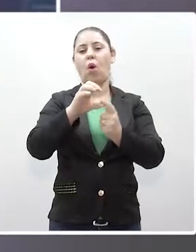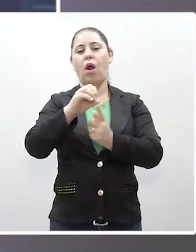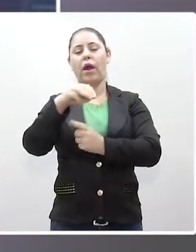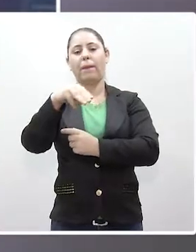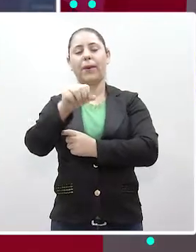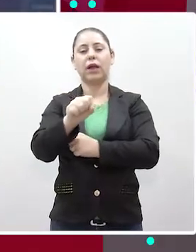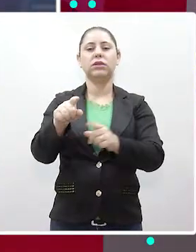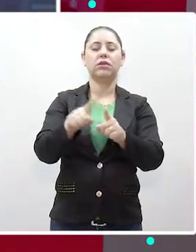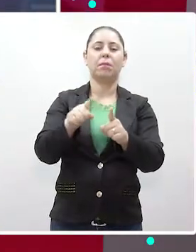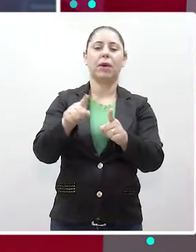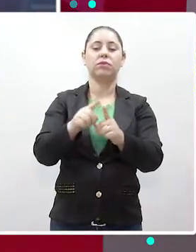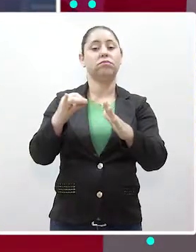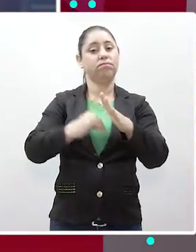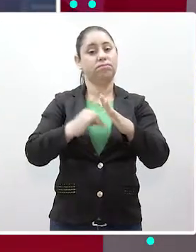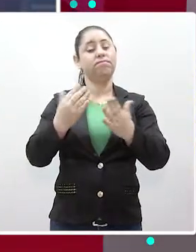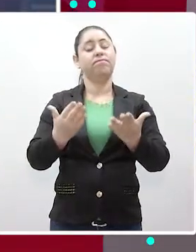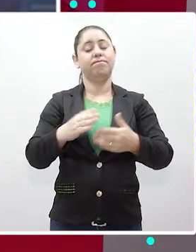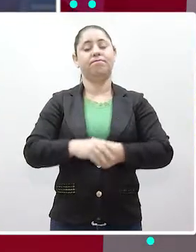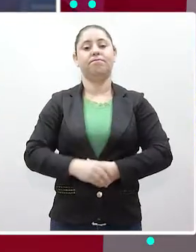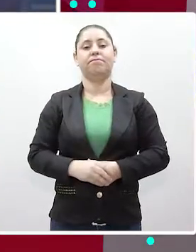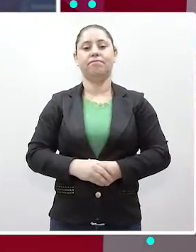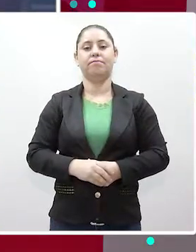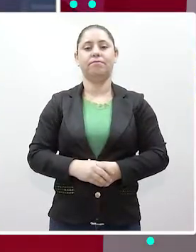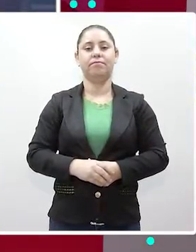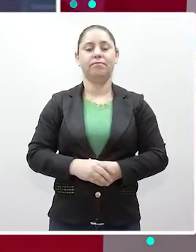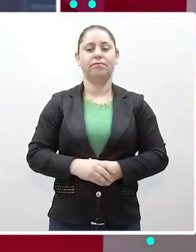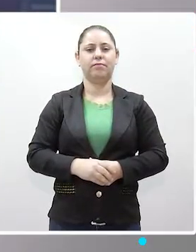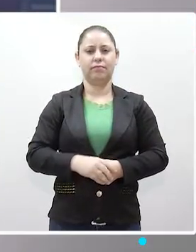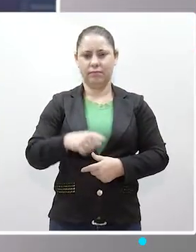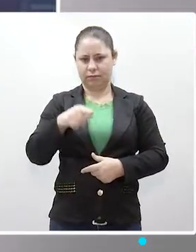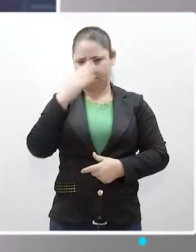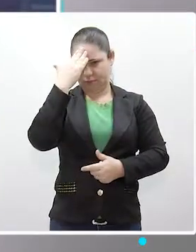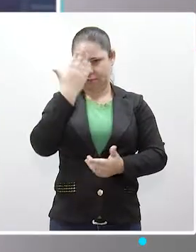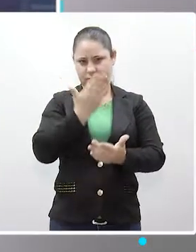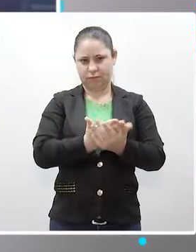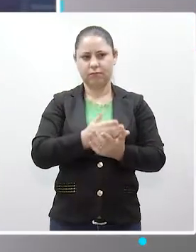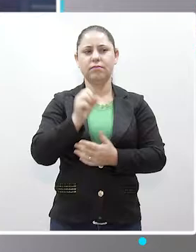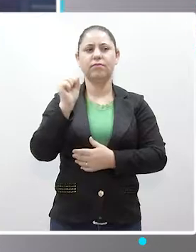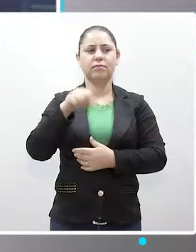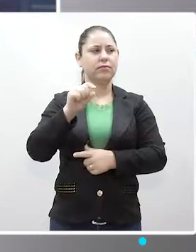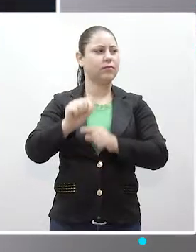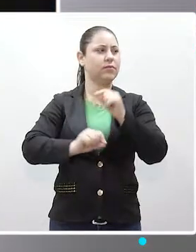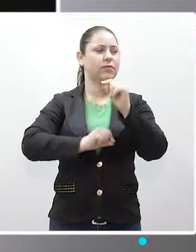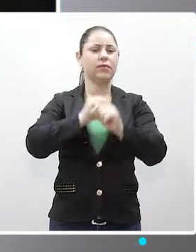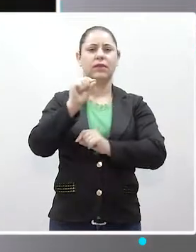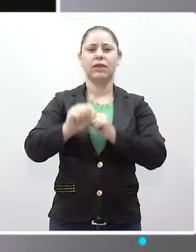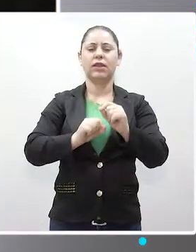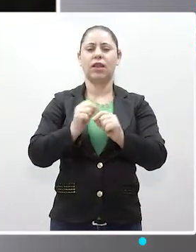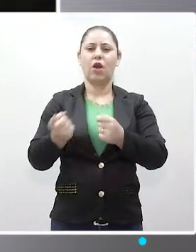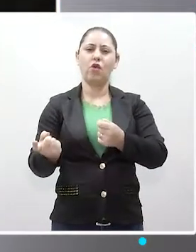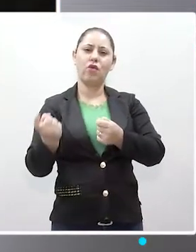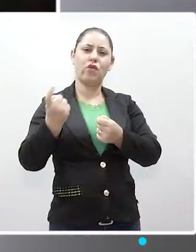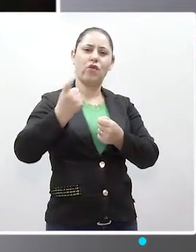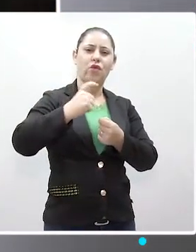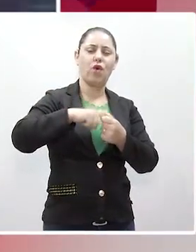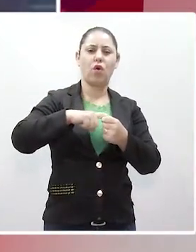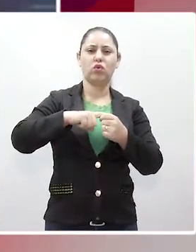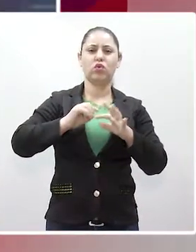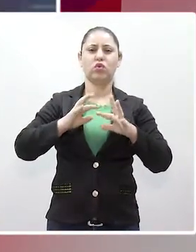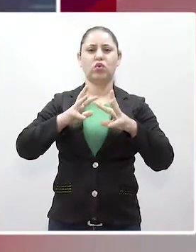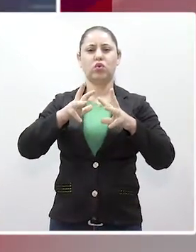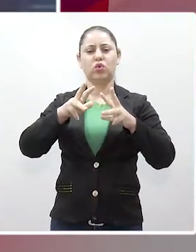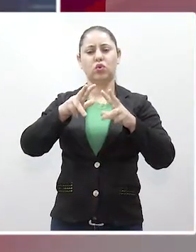isso à discussão. Bom, então você acredita, sim, pelo que eu entendi, a retomada de